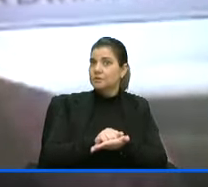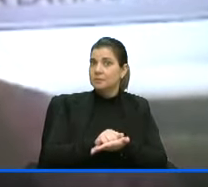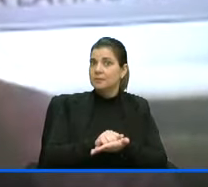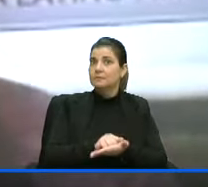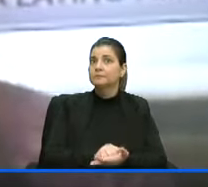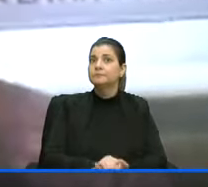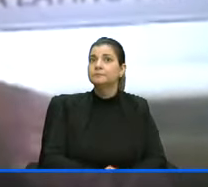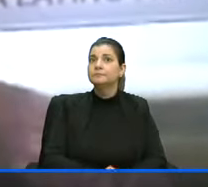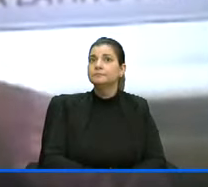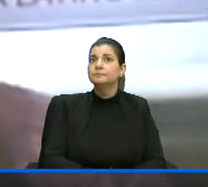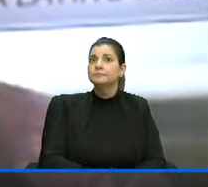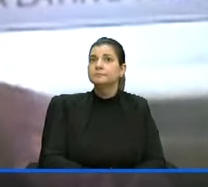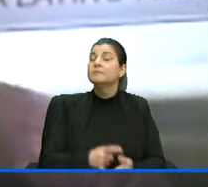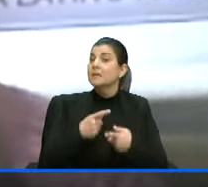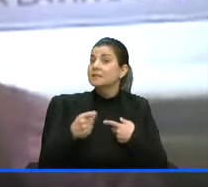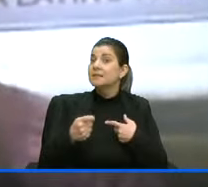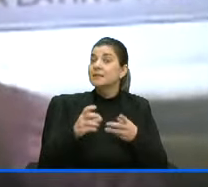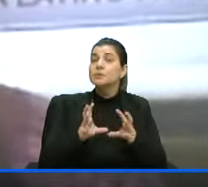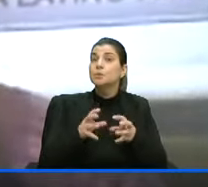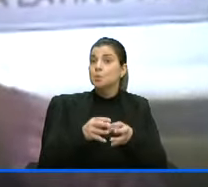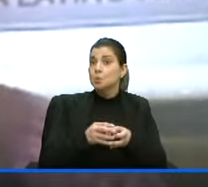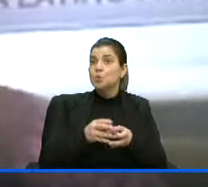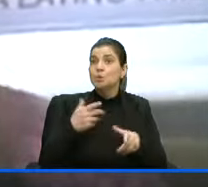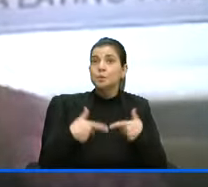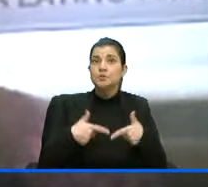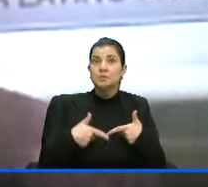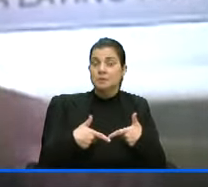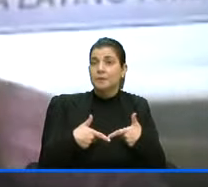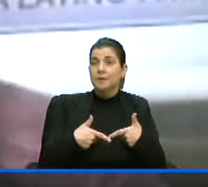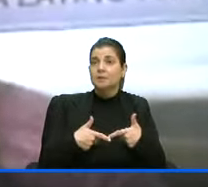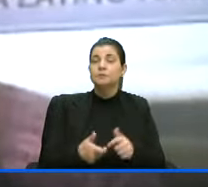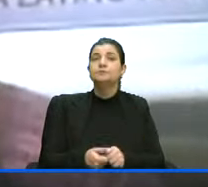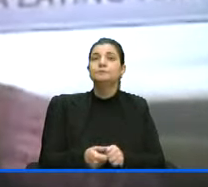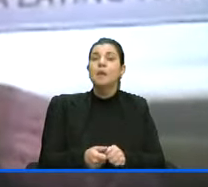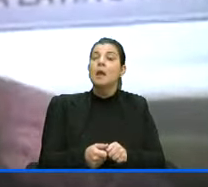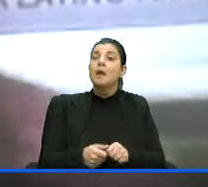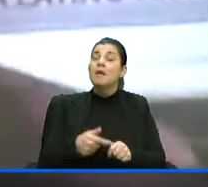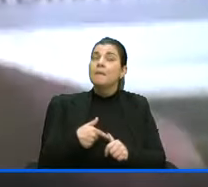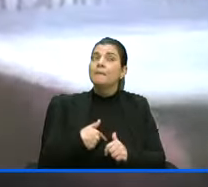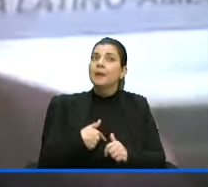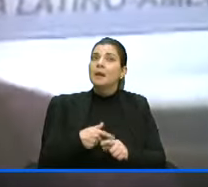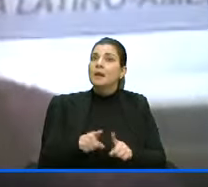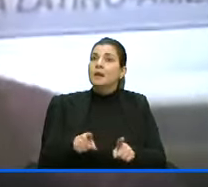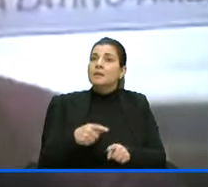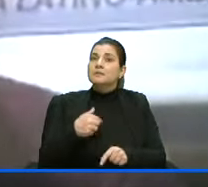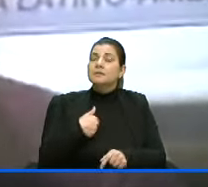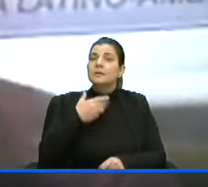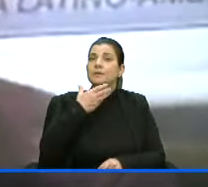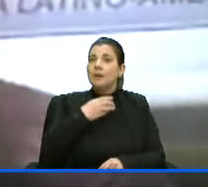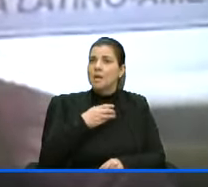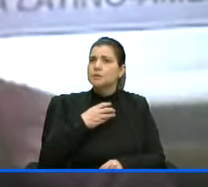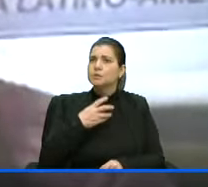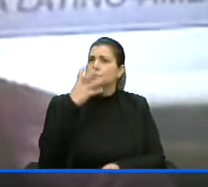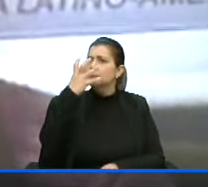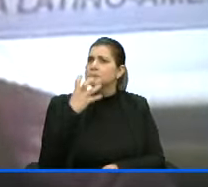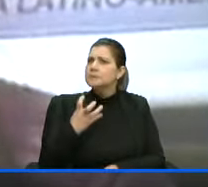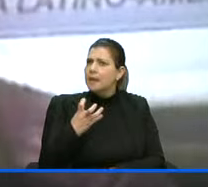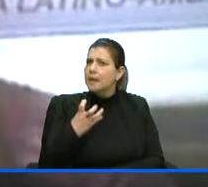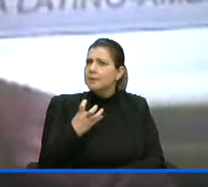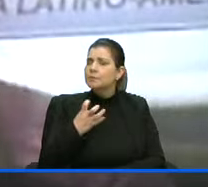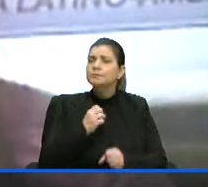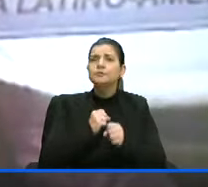Sofia, e que saísse daqui um grupo de trabalho, não sei o quê, eu considero gravíssima, e isso já é de anos